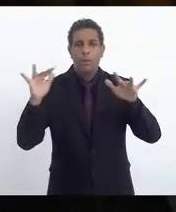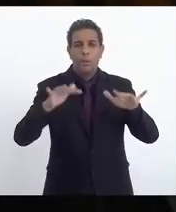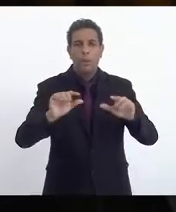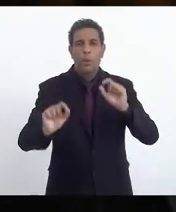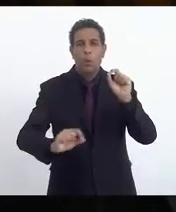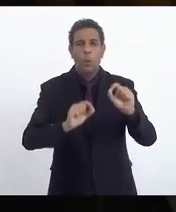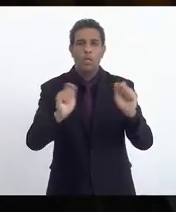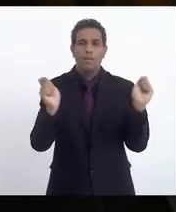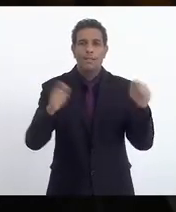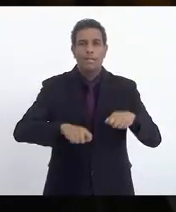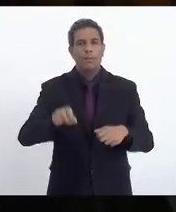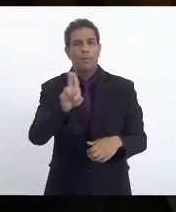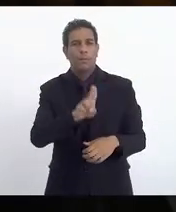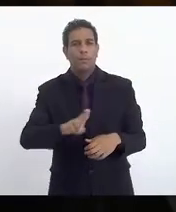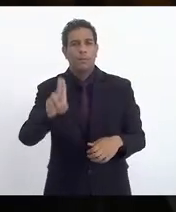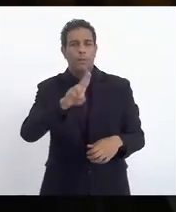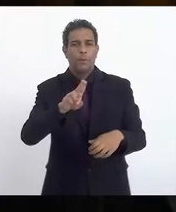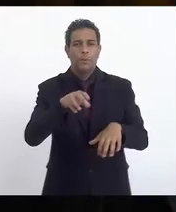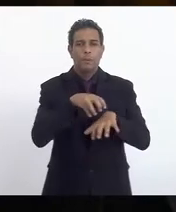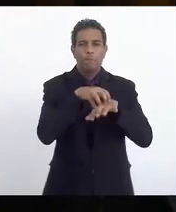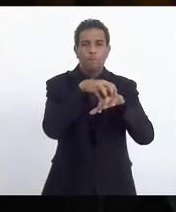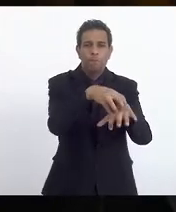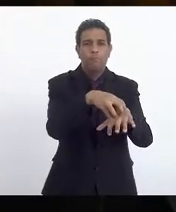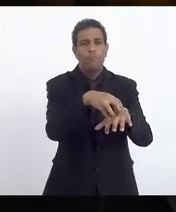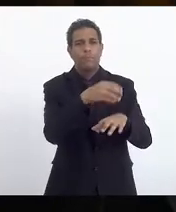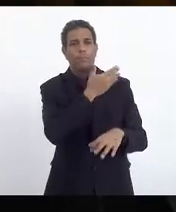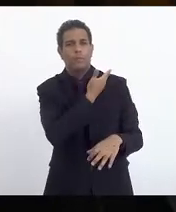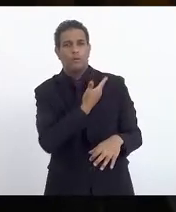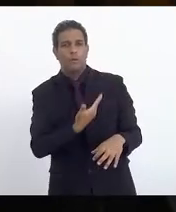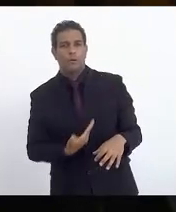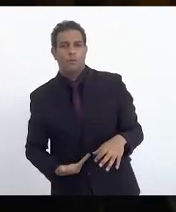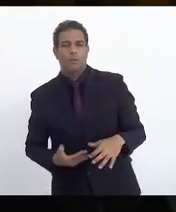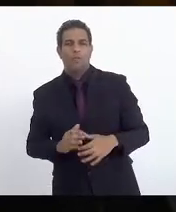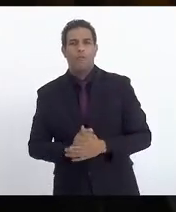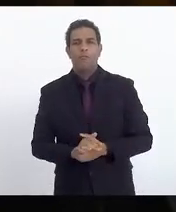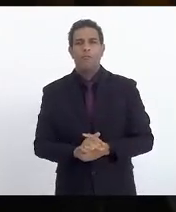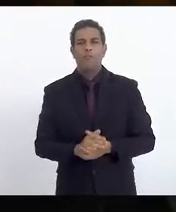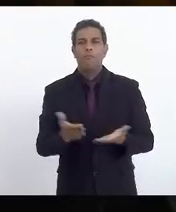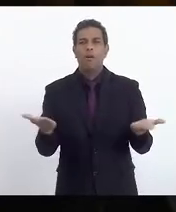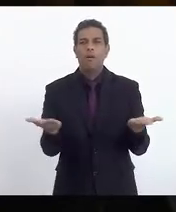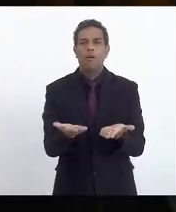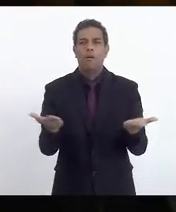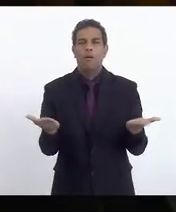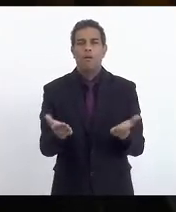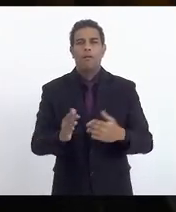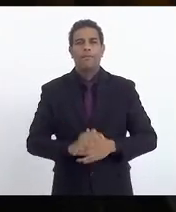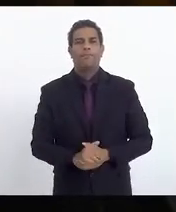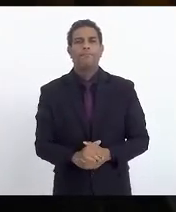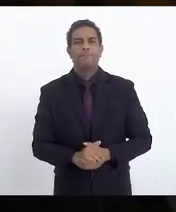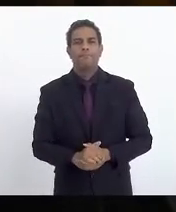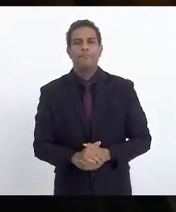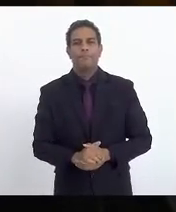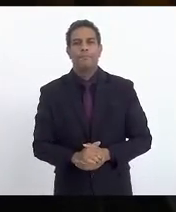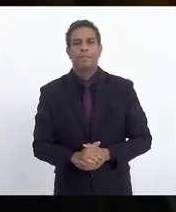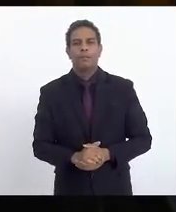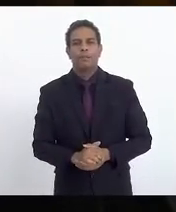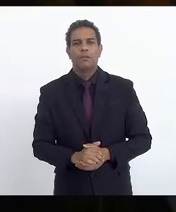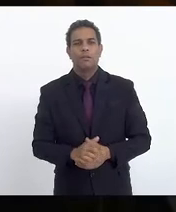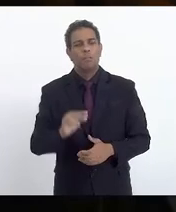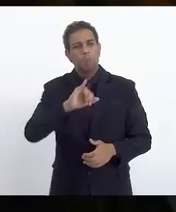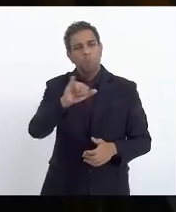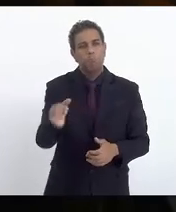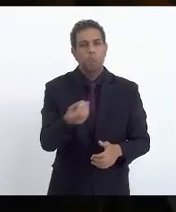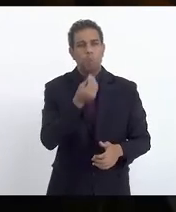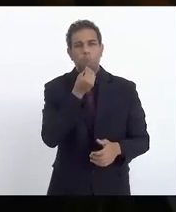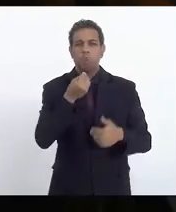só podem usar como transporte público e o transporte aquaviário as barcas que era até